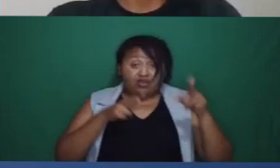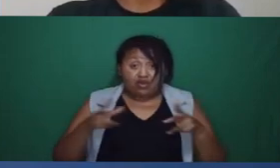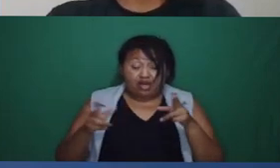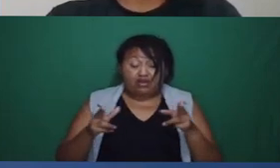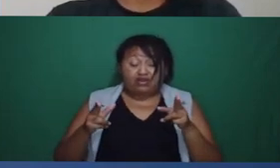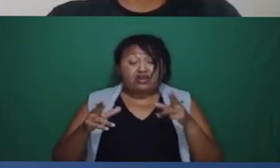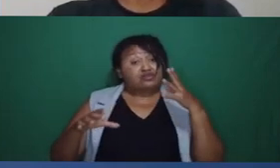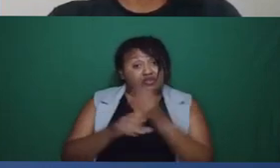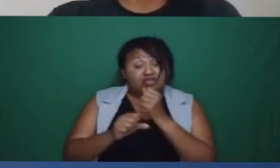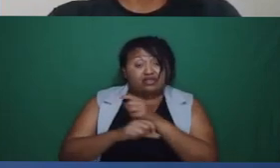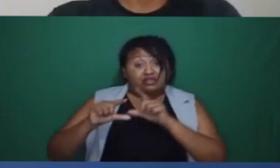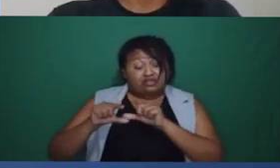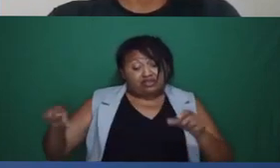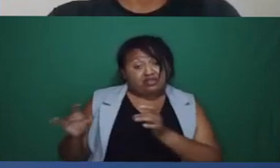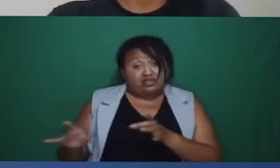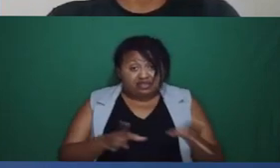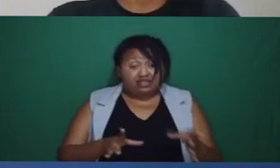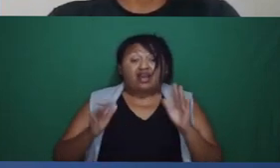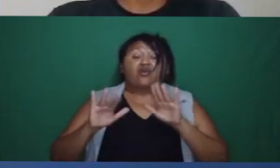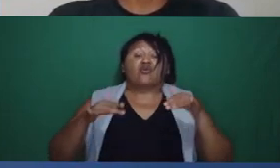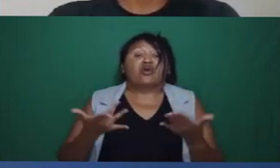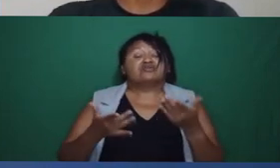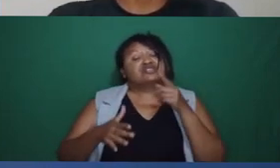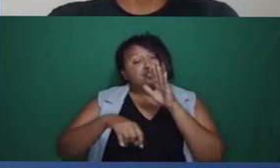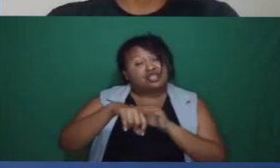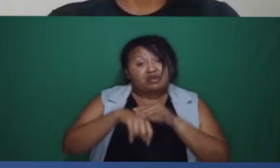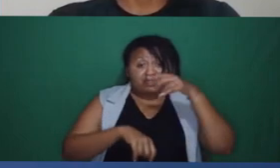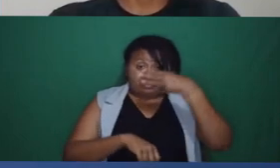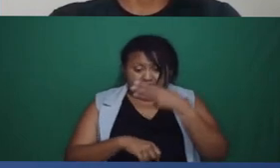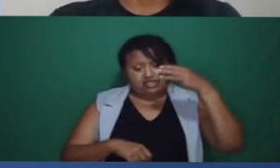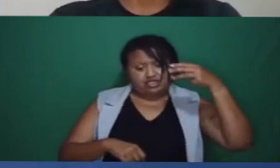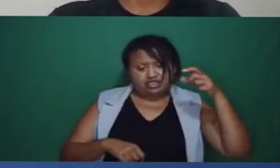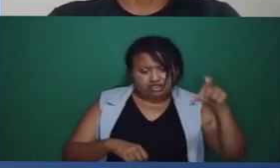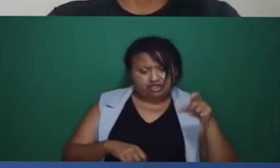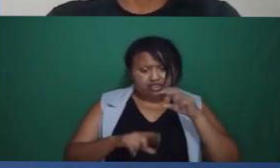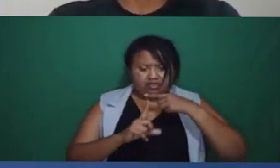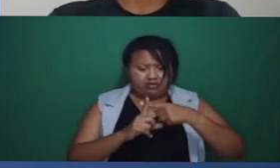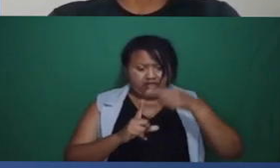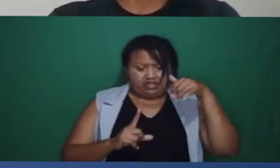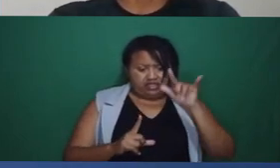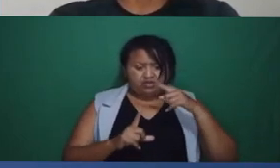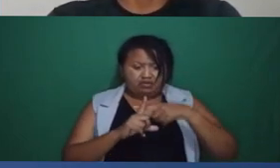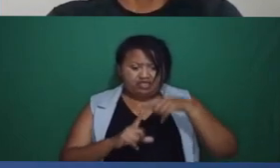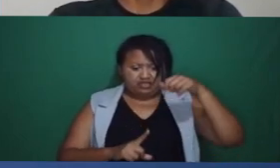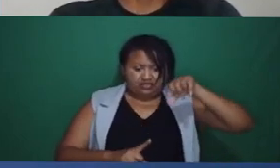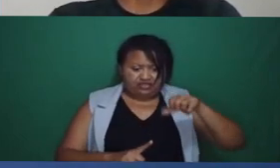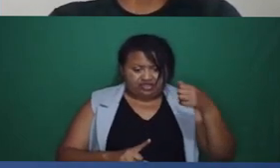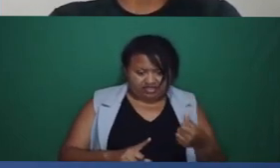ao total de bilhetes vendidos o qual chamamos de 3x + Y + 96